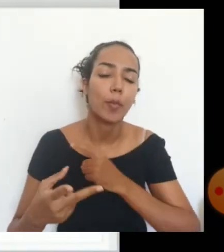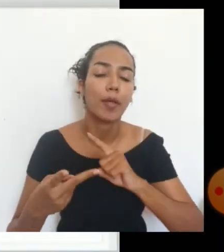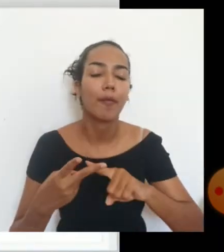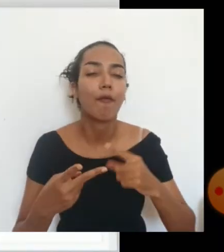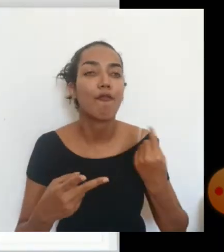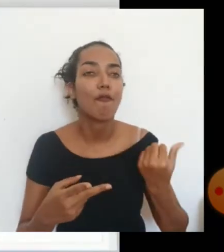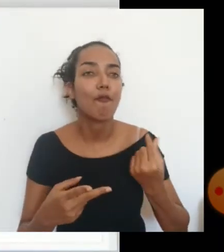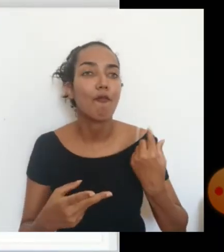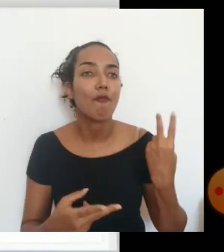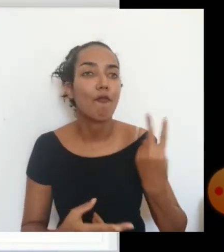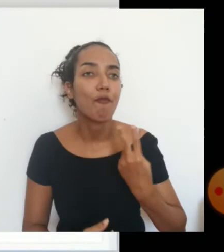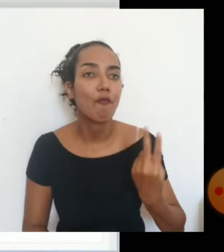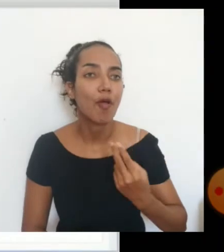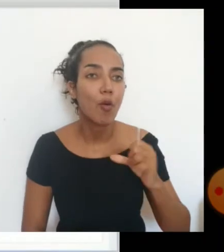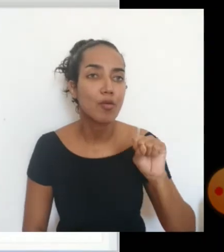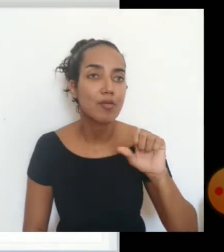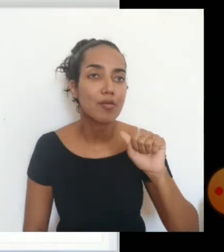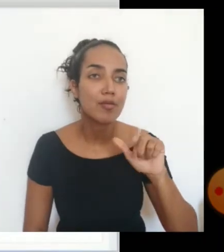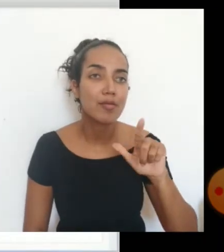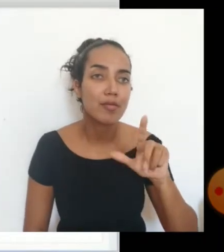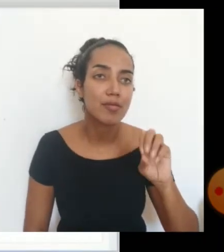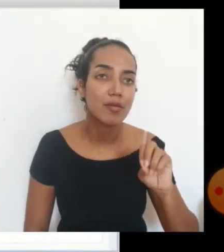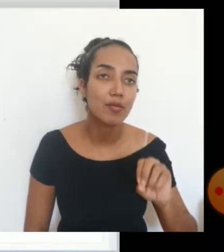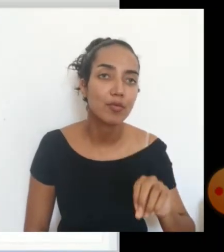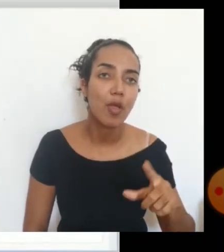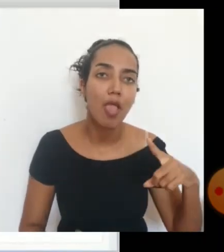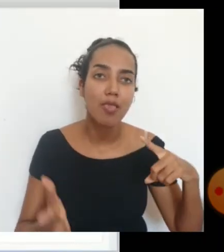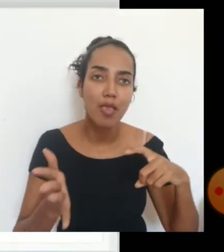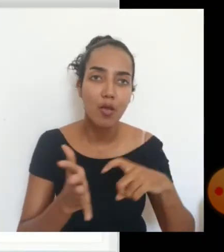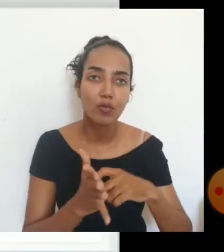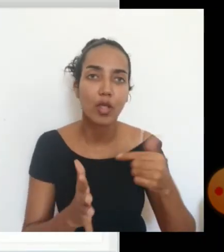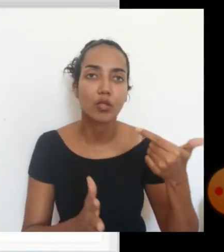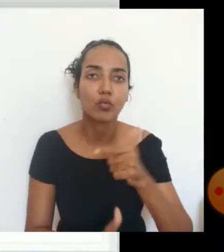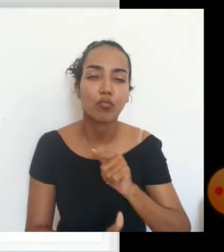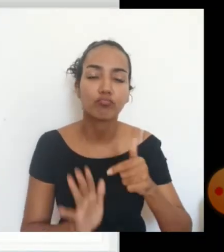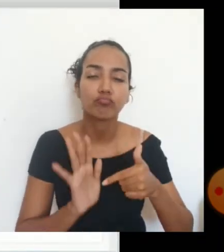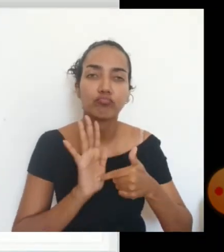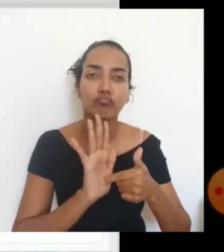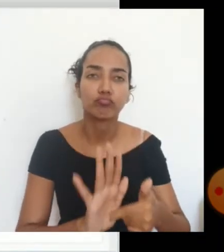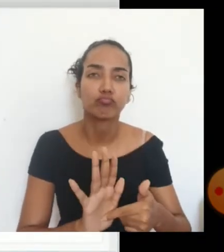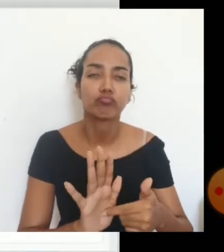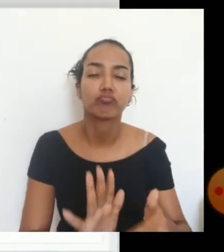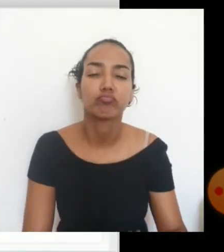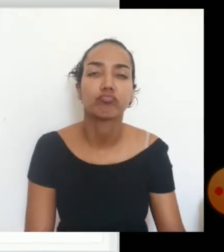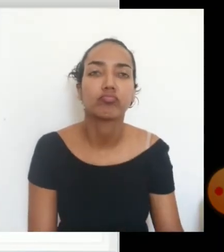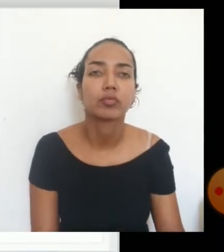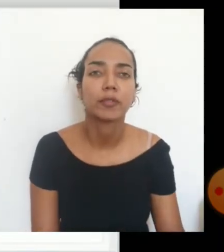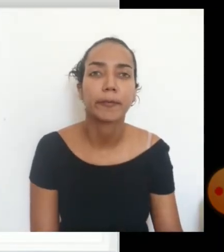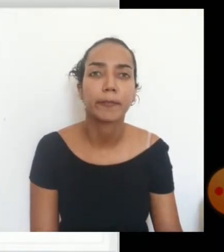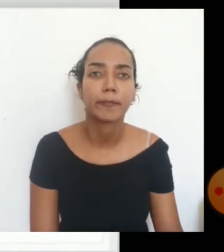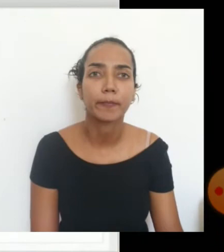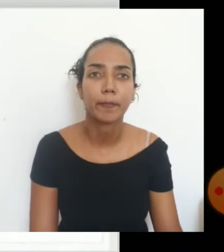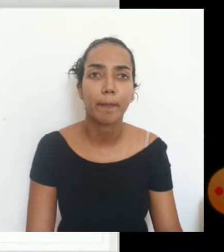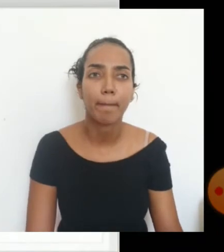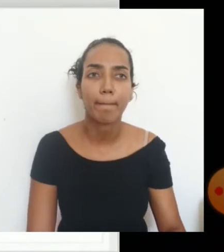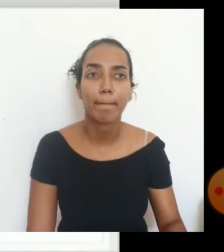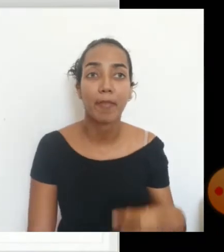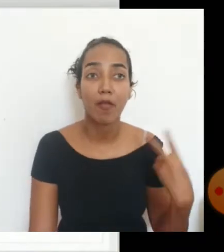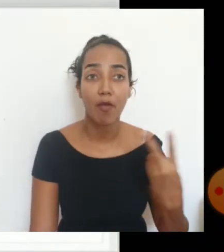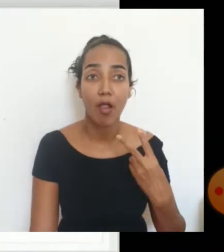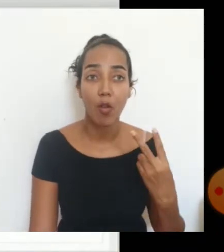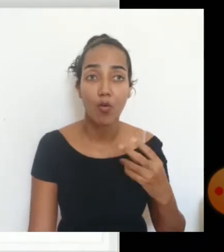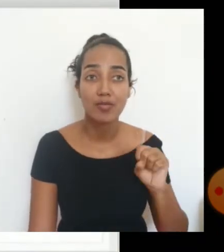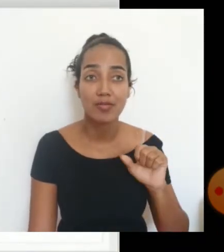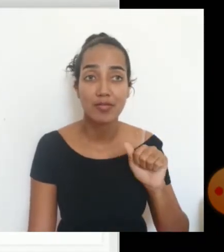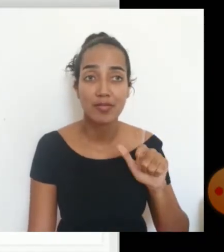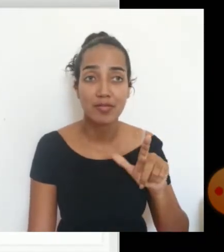Ele imprimiu número 1, 2, 3, saldo 50. Ok. E como é que eu crio, então, um objeto do